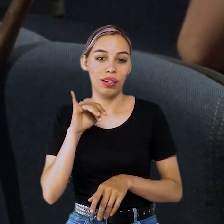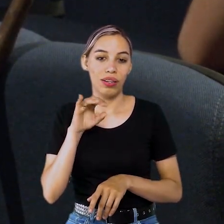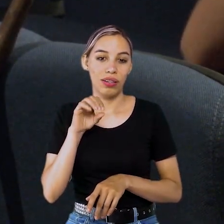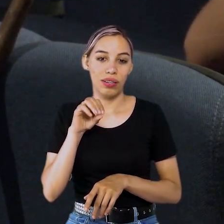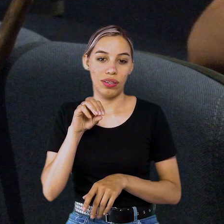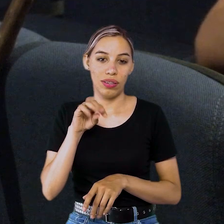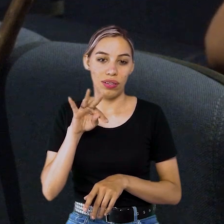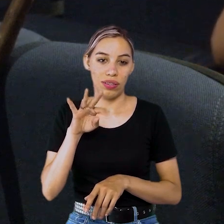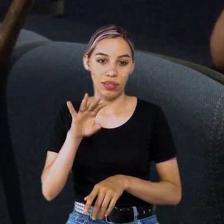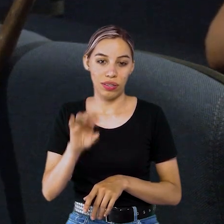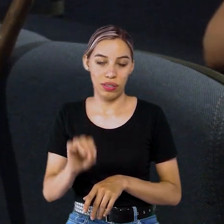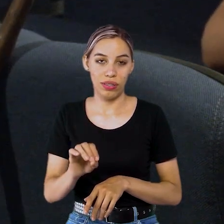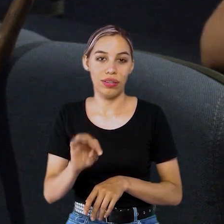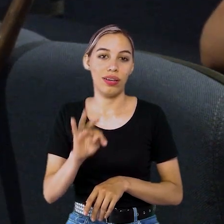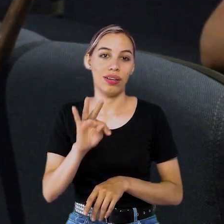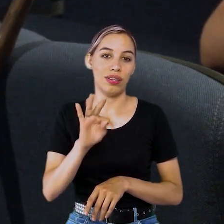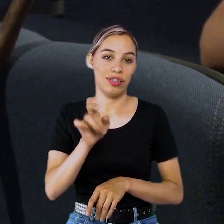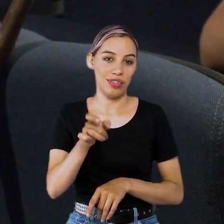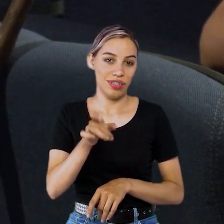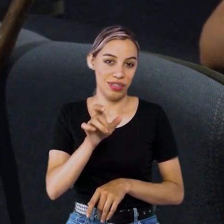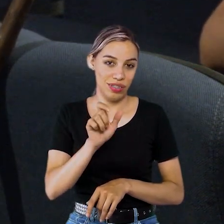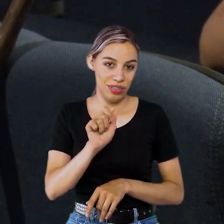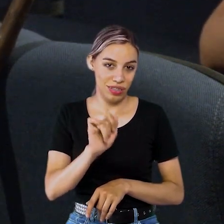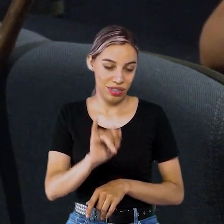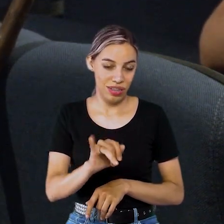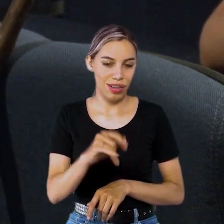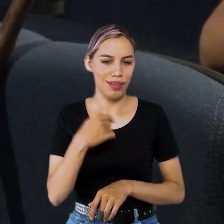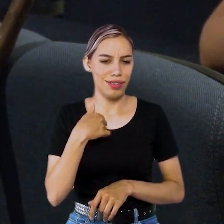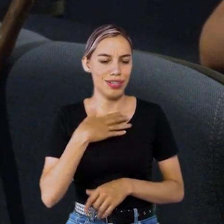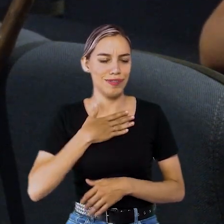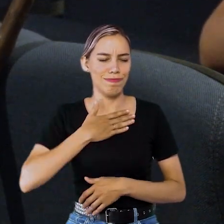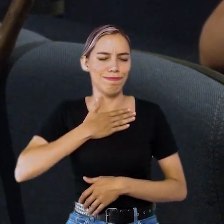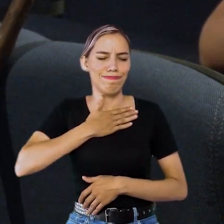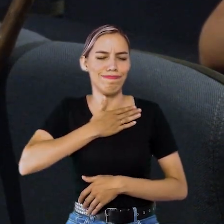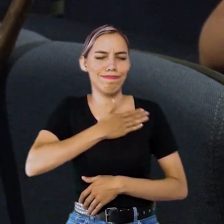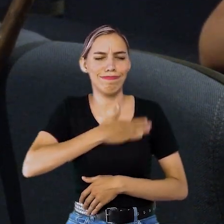Cris, e minha Chay, pessoas que admiro muito, né,